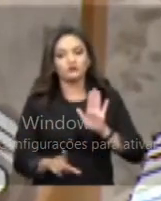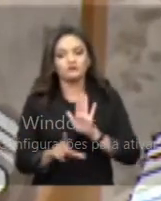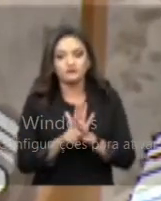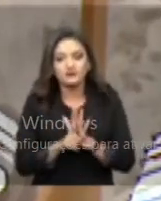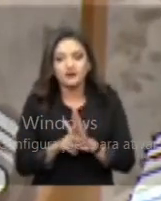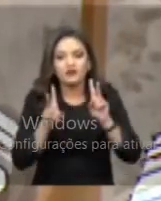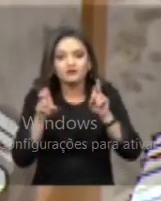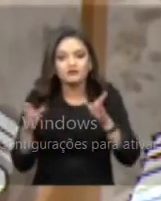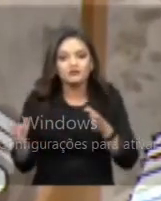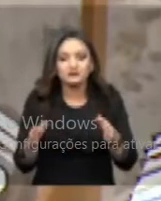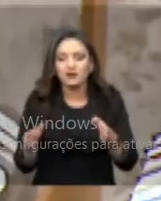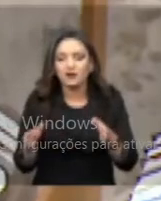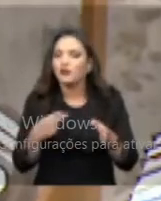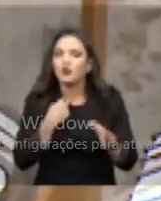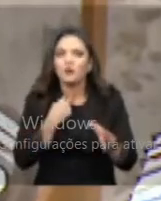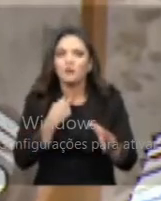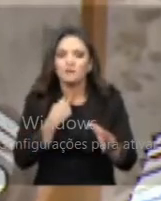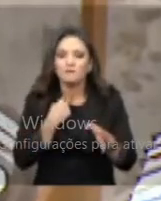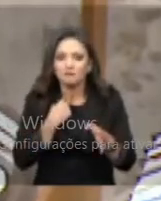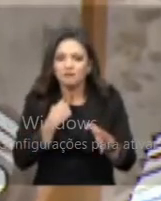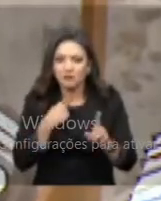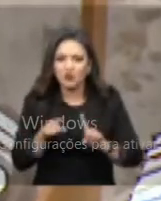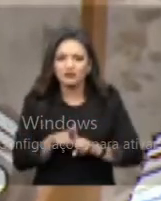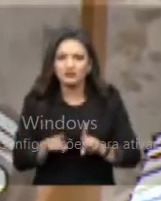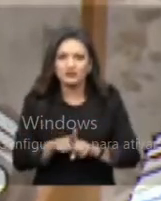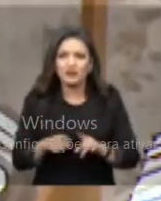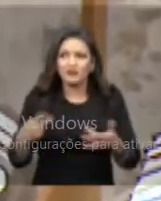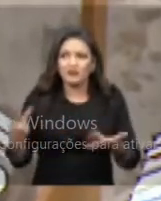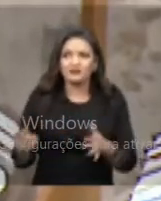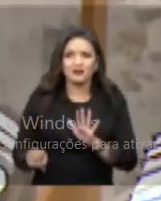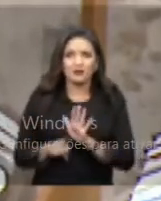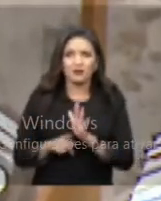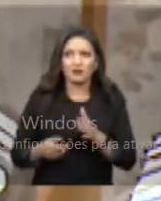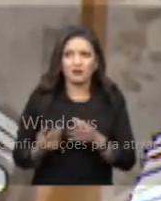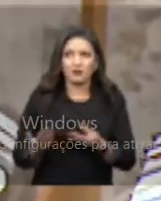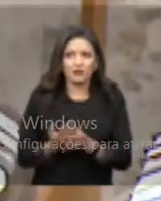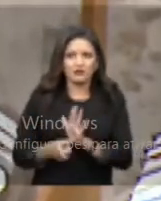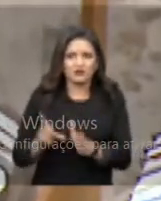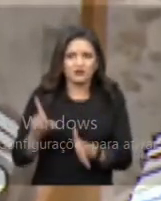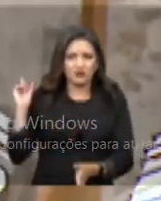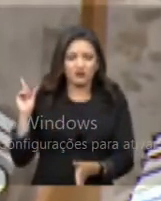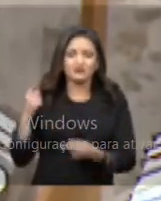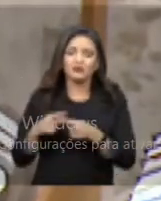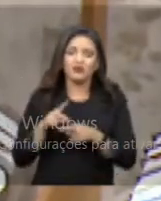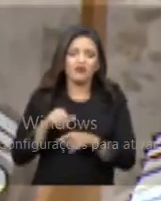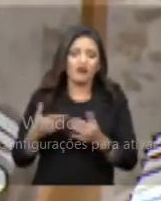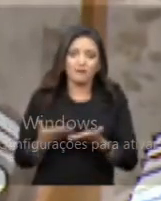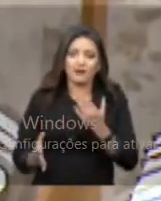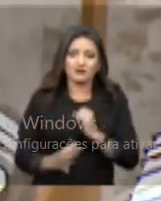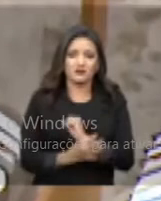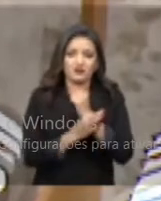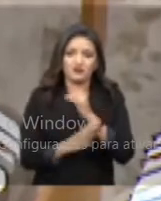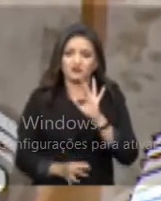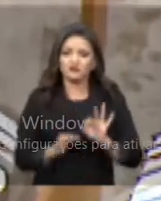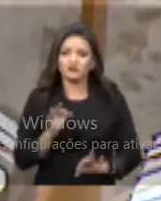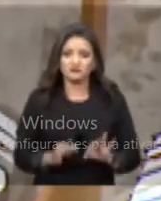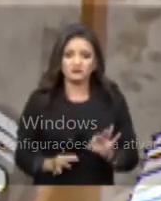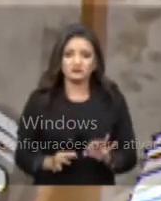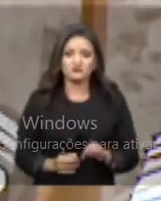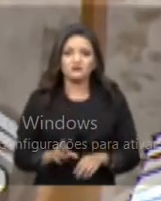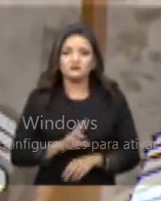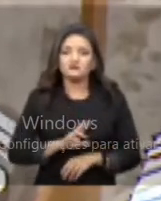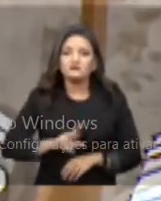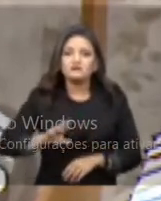não há de alcançar esses atos, sob pena de quebra da segurança jurídica. Não há de caracterizar prescrição se não